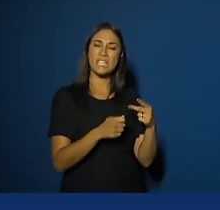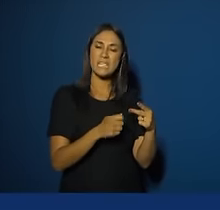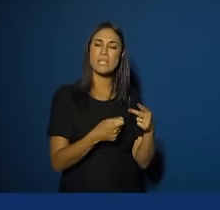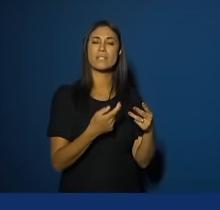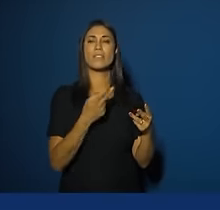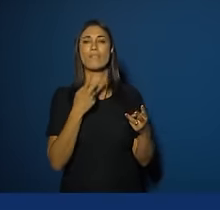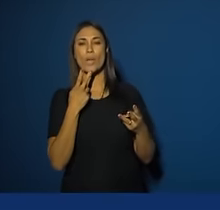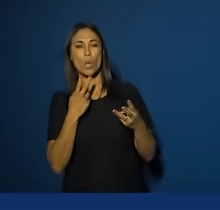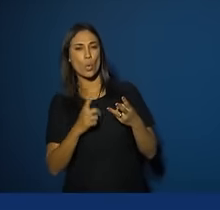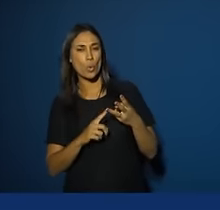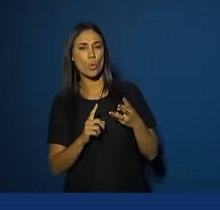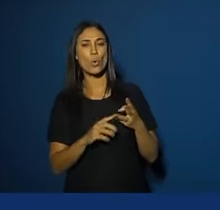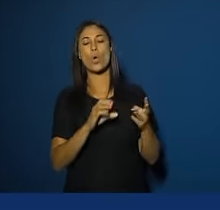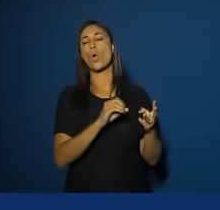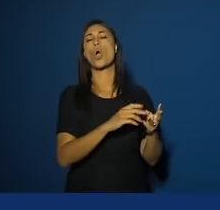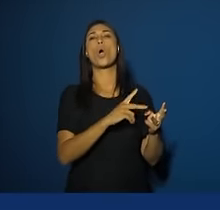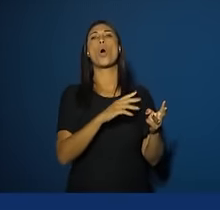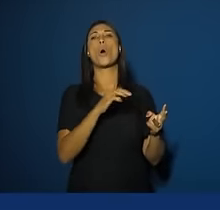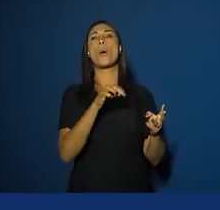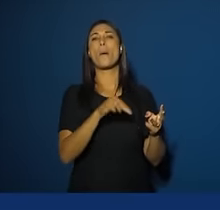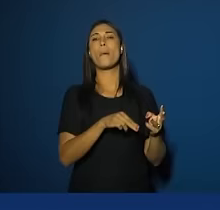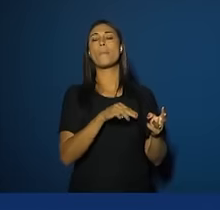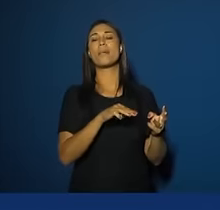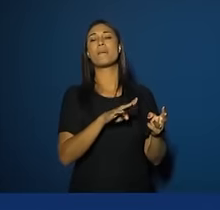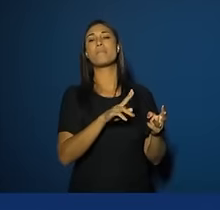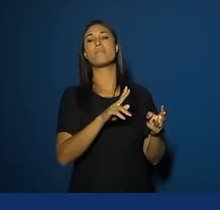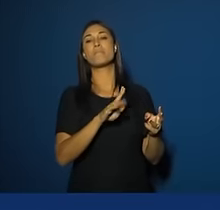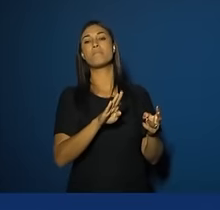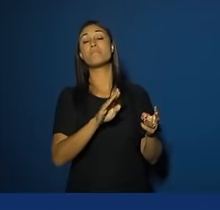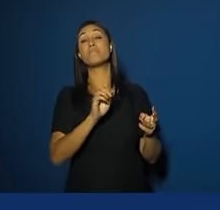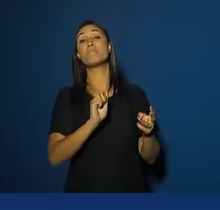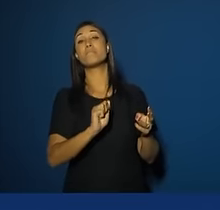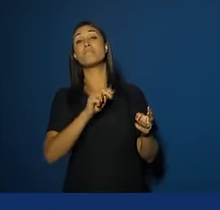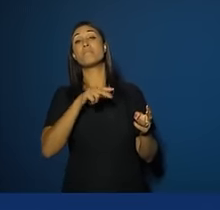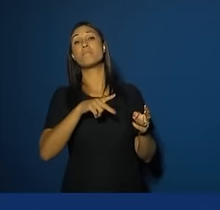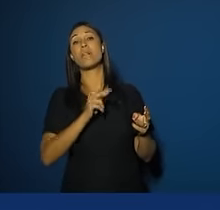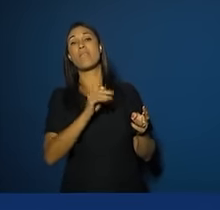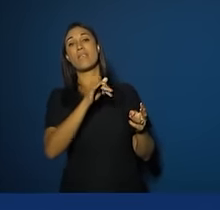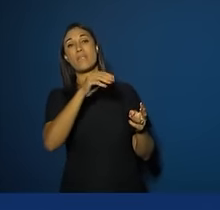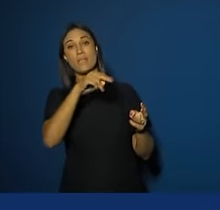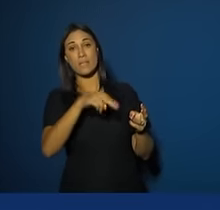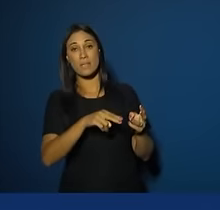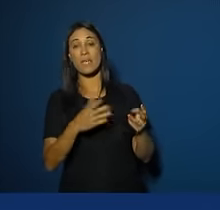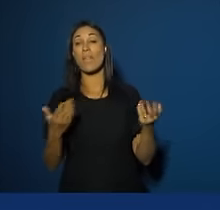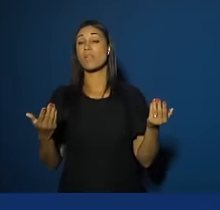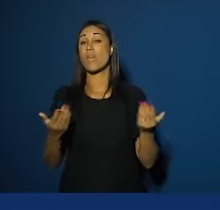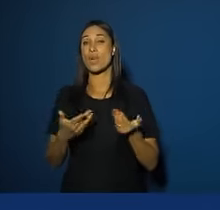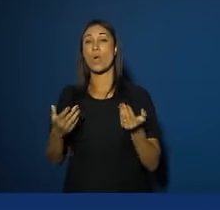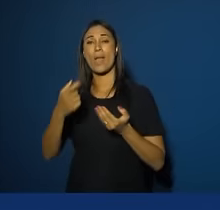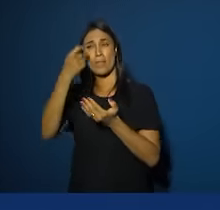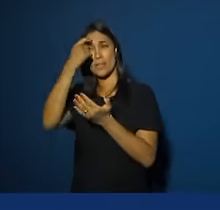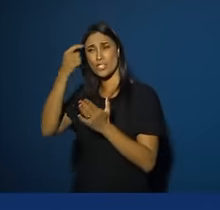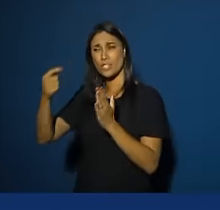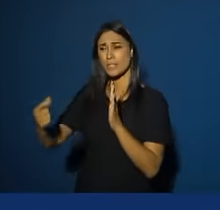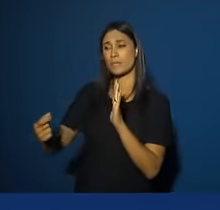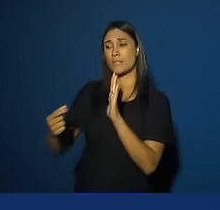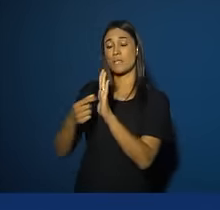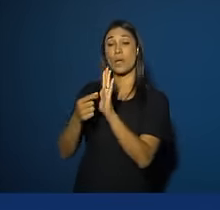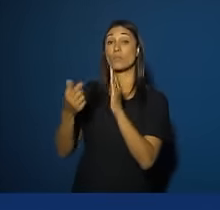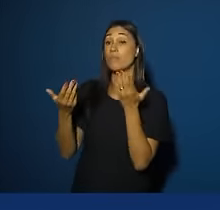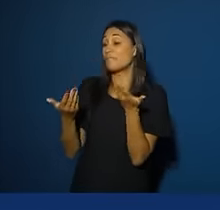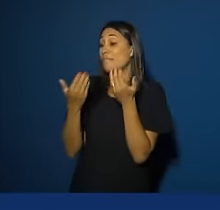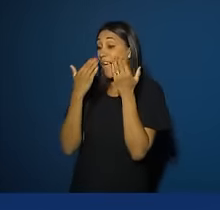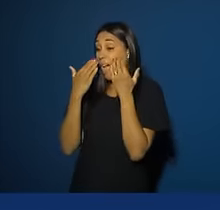de Open Bank, e agora inteligência artificial está aí, né? Está aí para ajudar